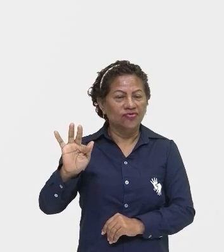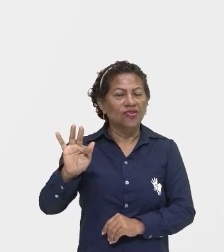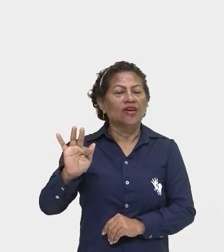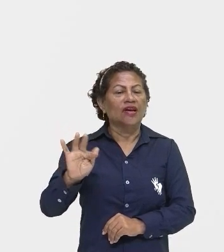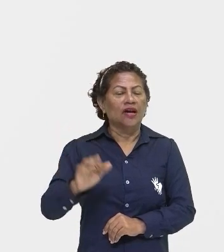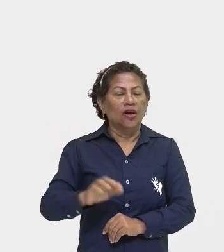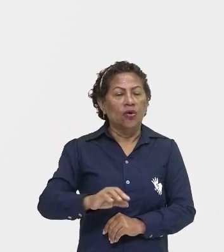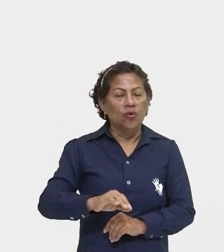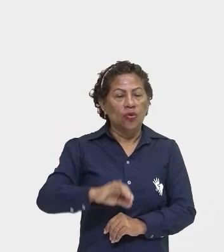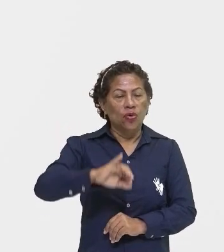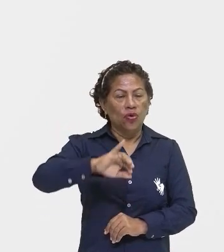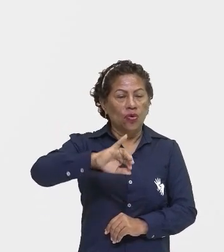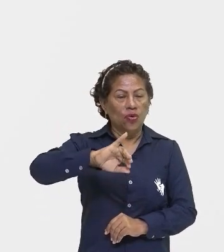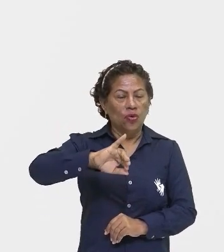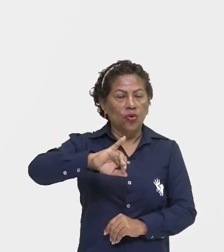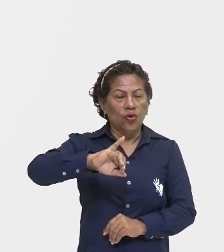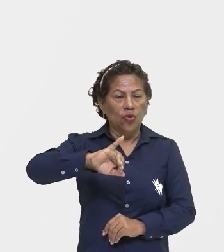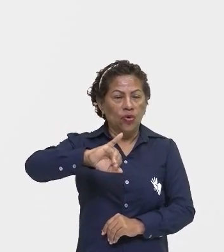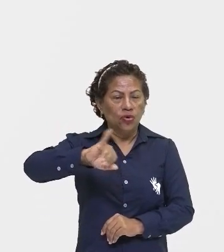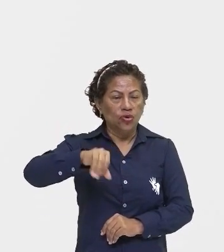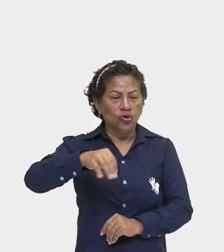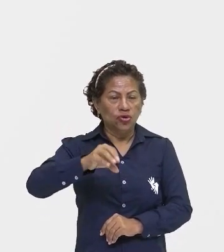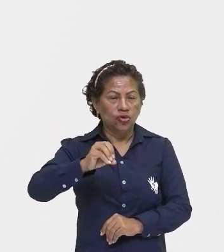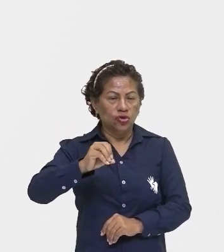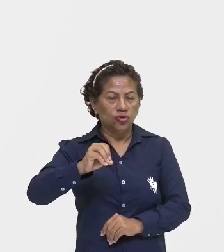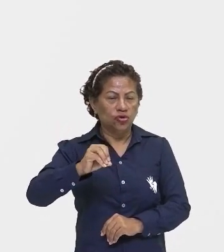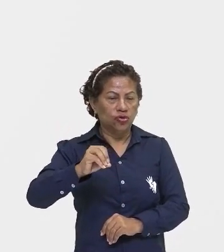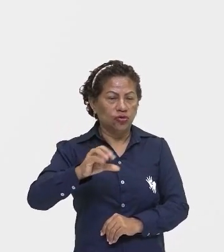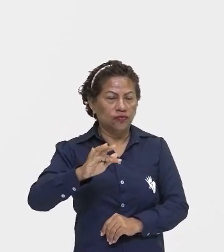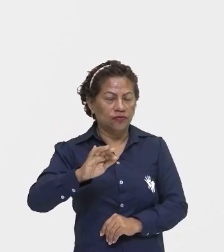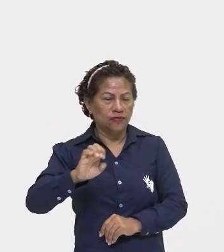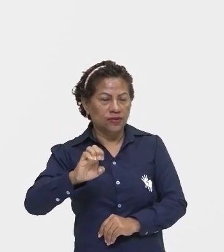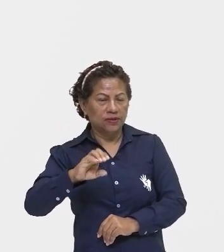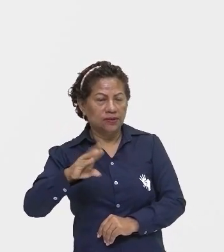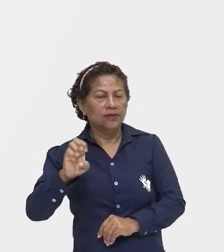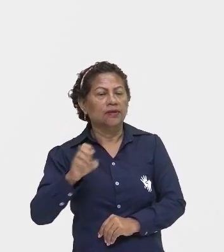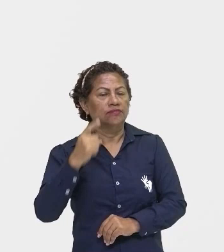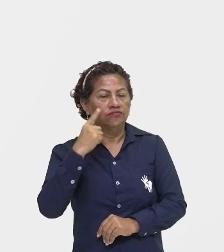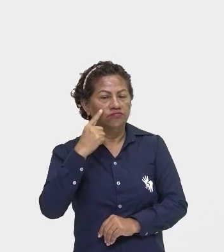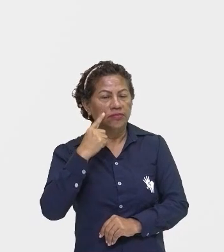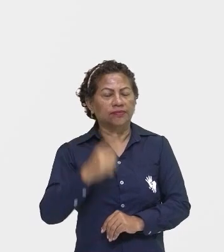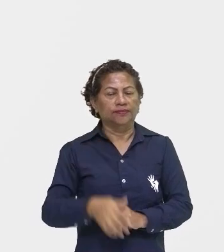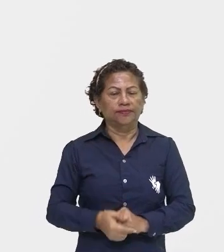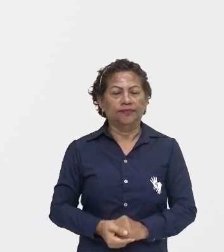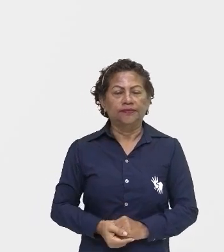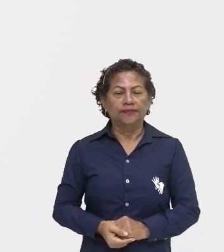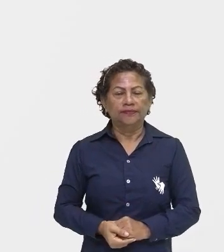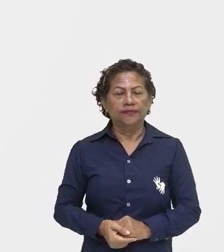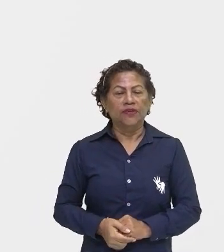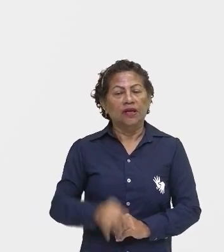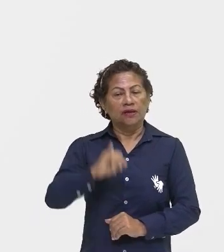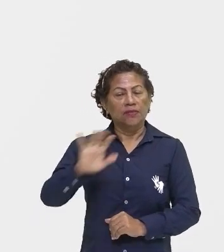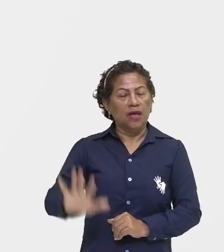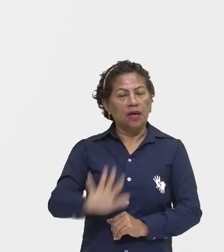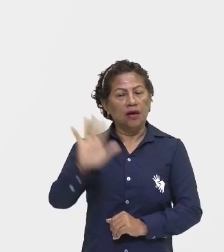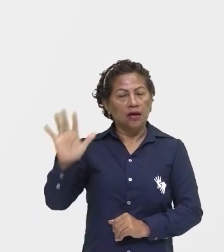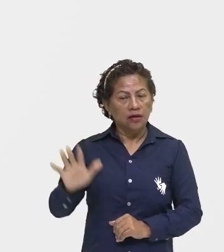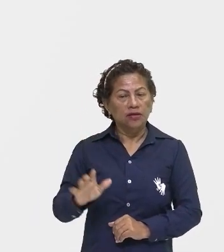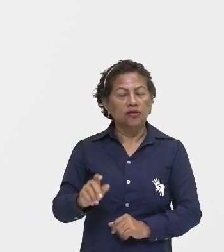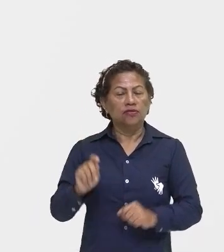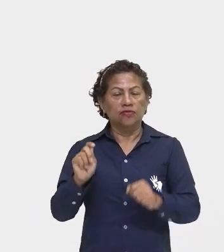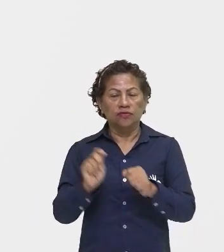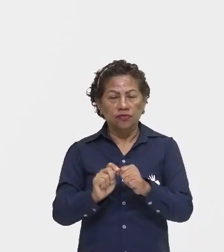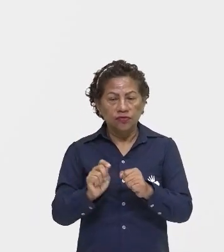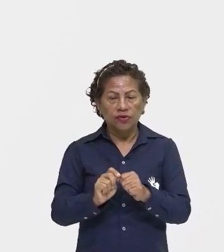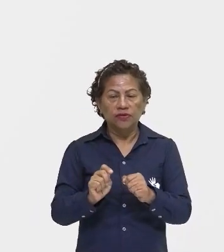de petróleo fotossensível chamado betume da Judéia. A imagem foi produzida com uma